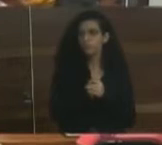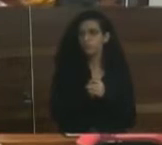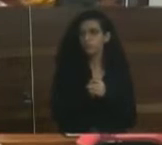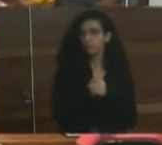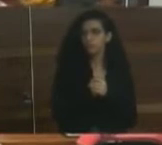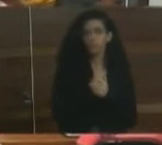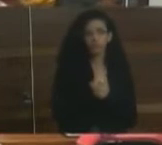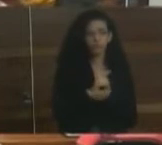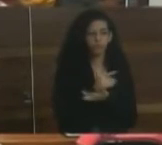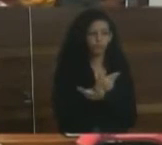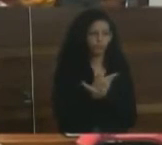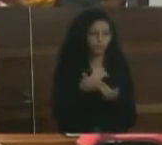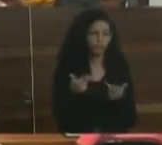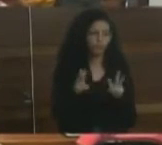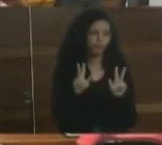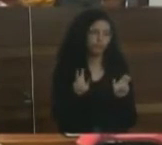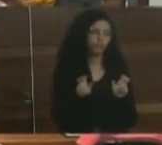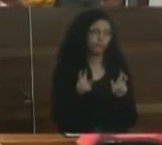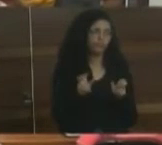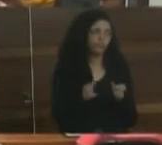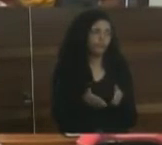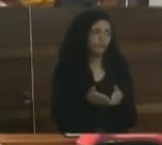e aí